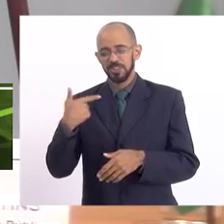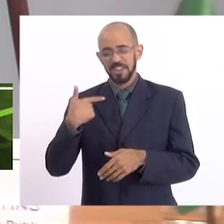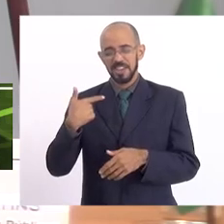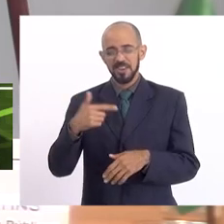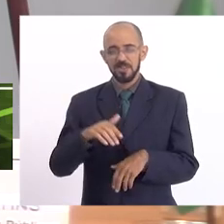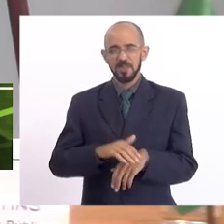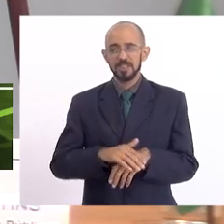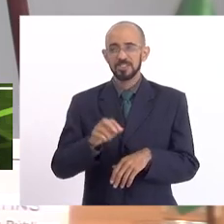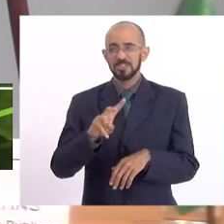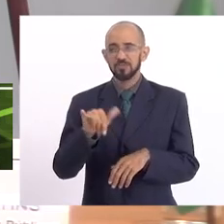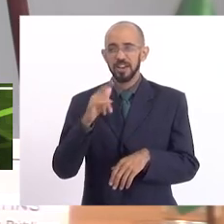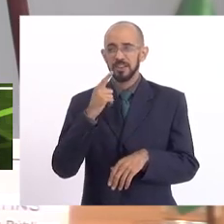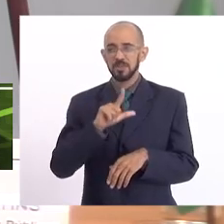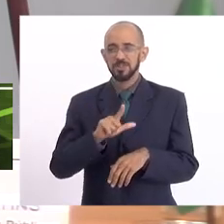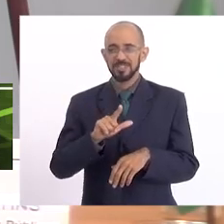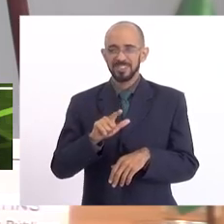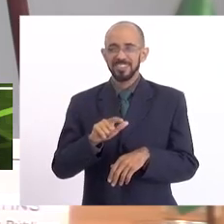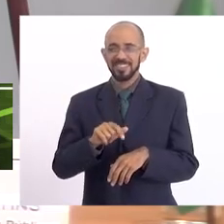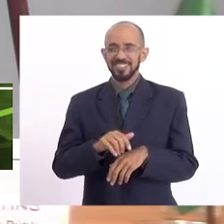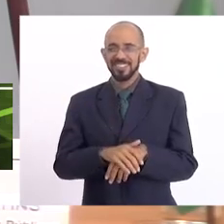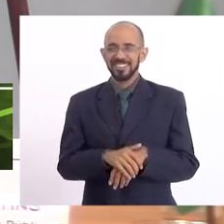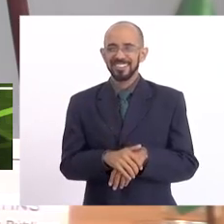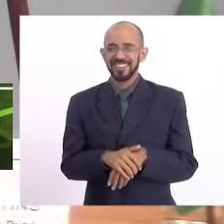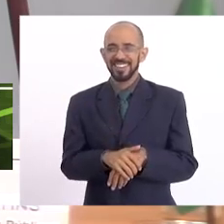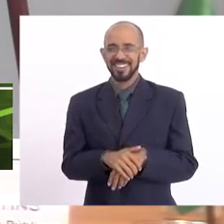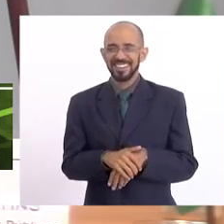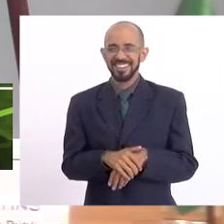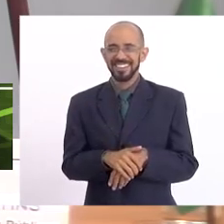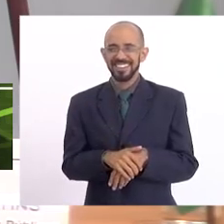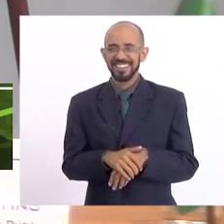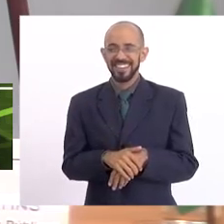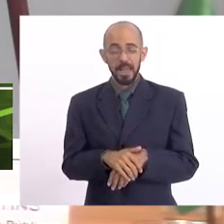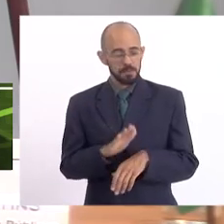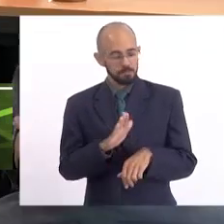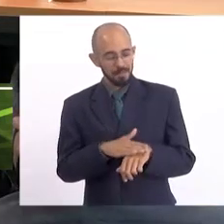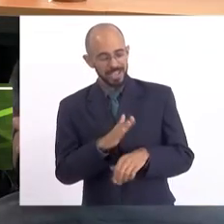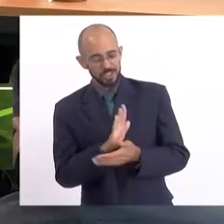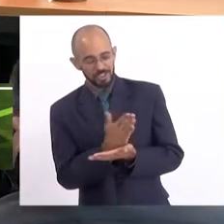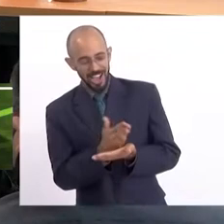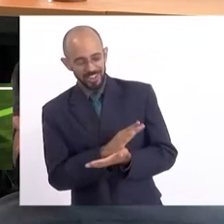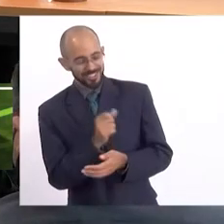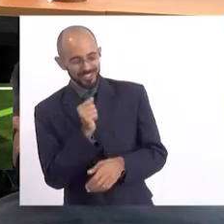meio assim Não, mais tonto, que chato ele que veio. mais chato você não existe, cara.